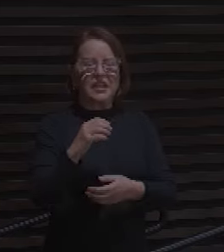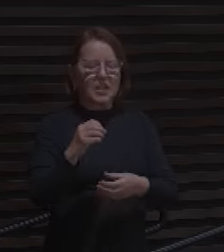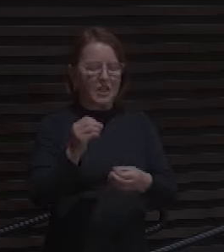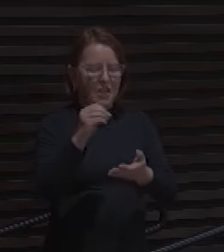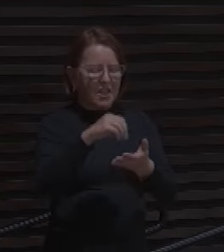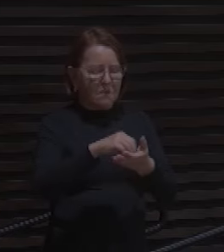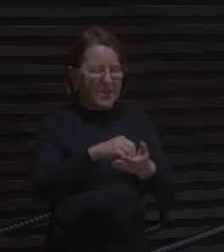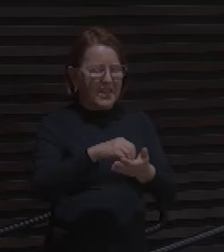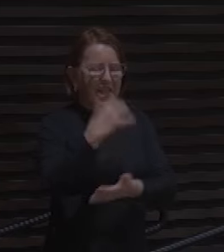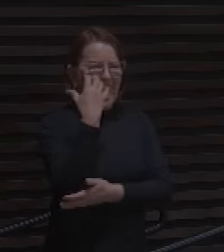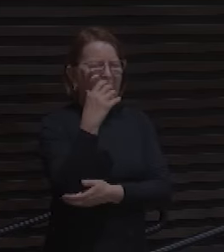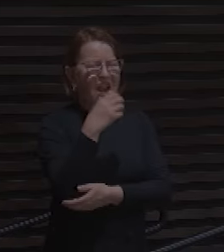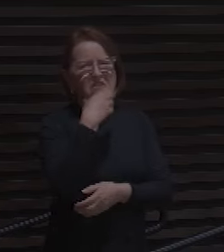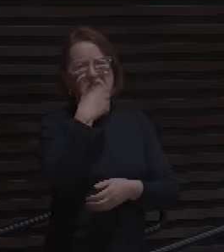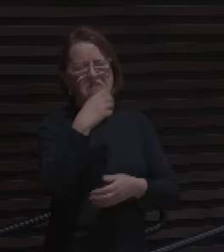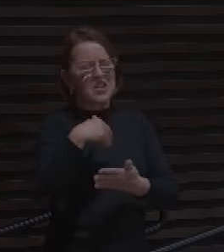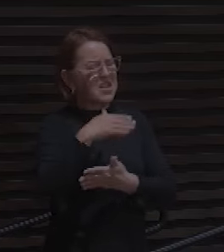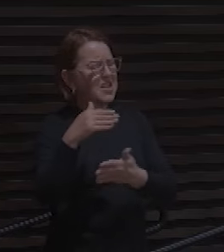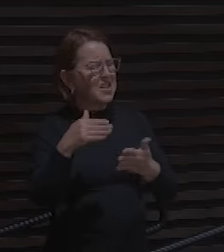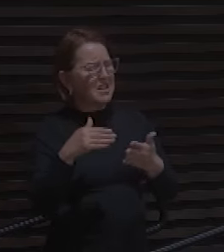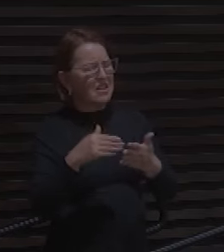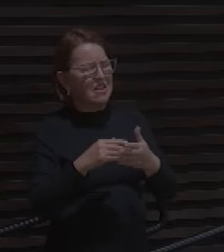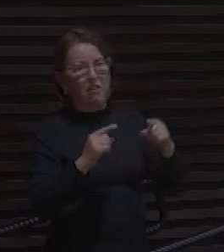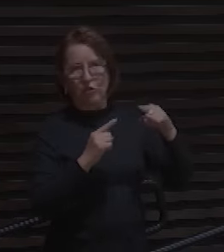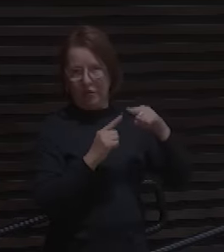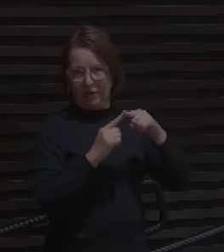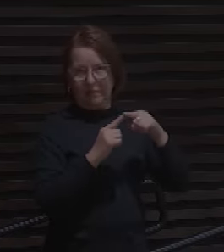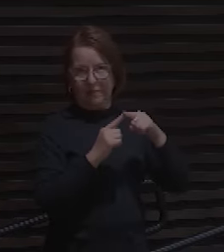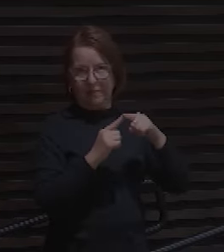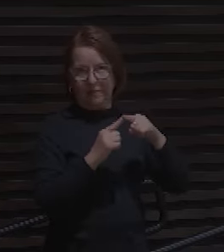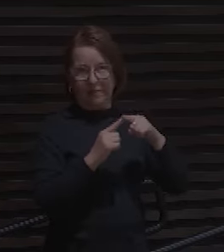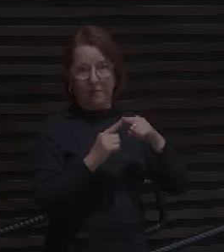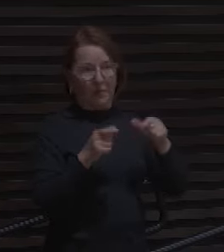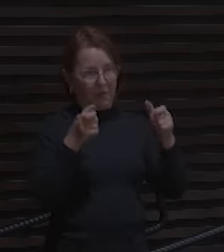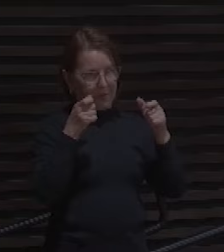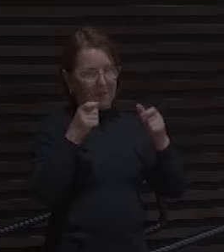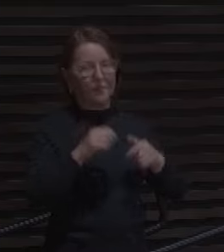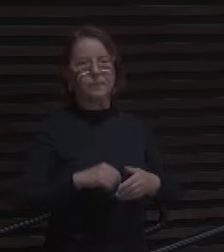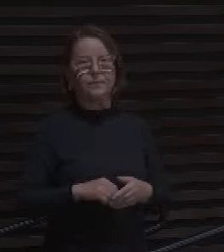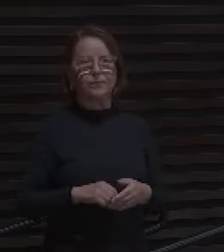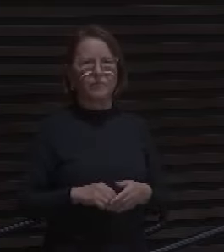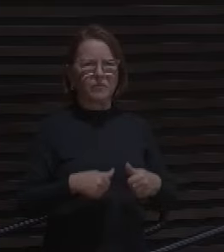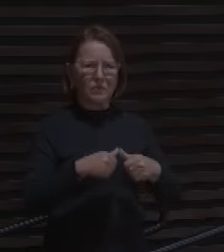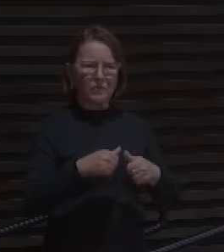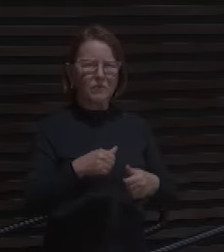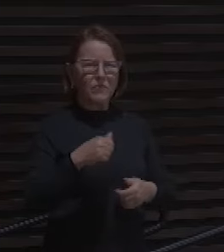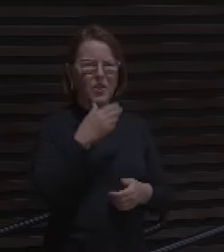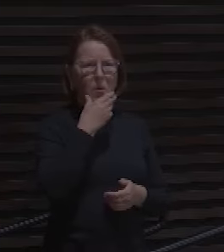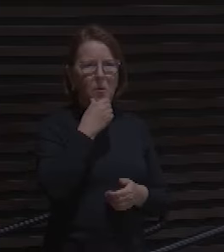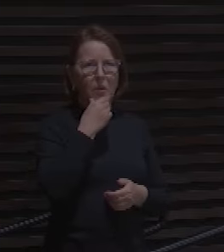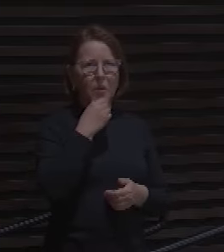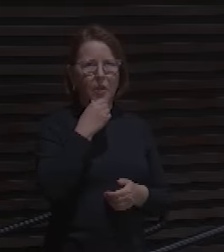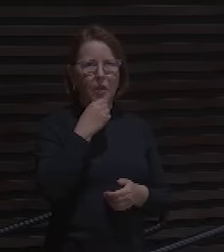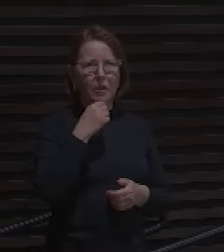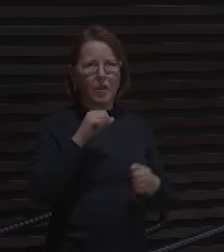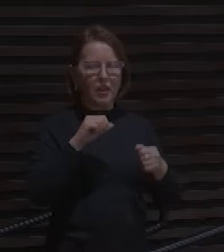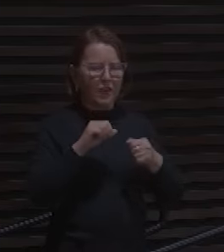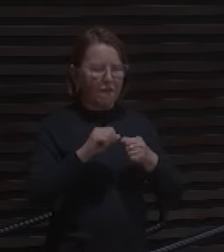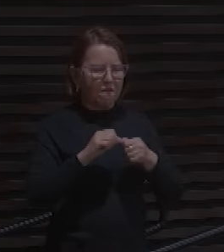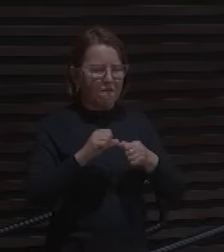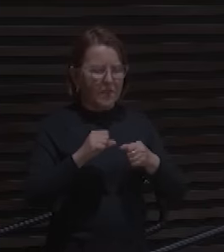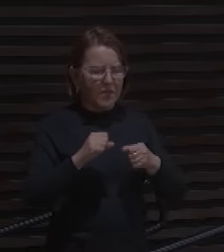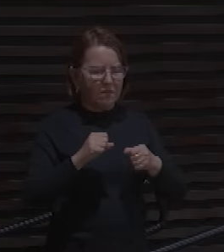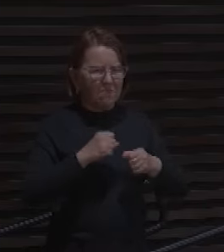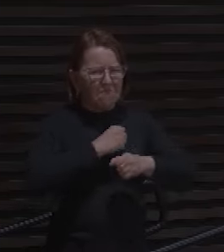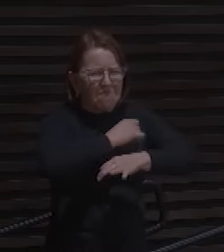árvores frutíferas de toda espécie. Presta atenção. Esse homem criou um jardim tão grande